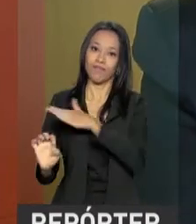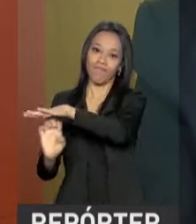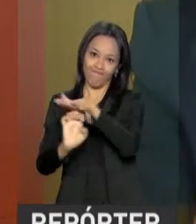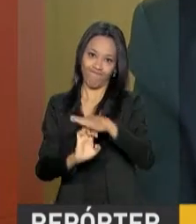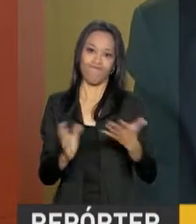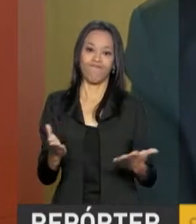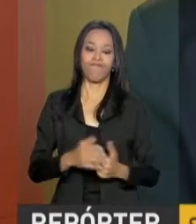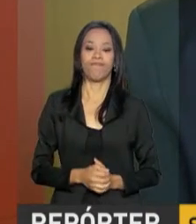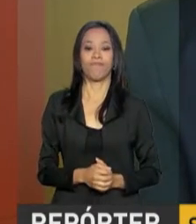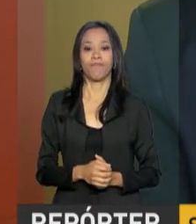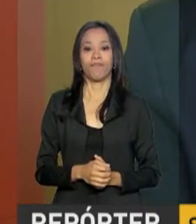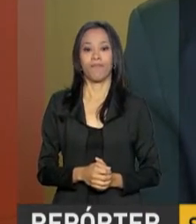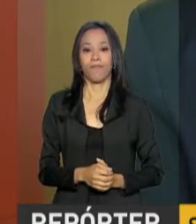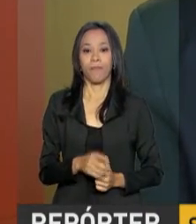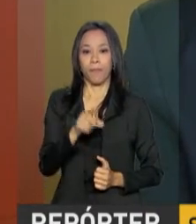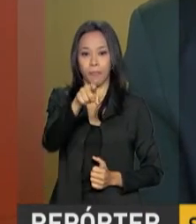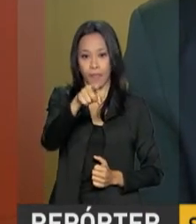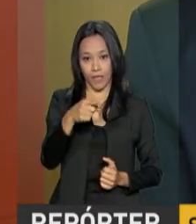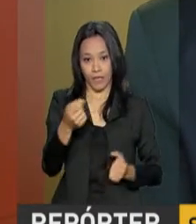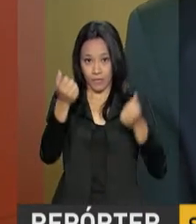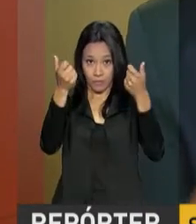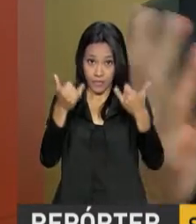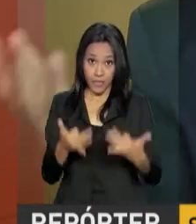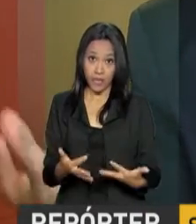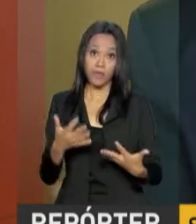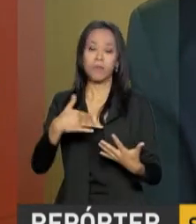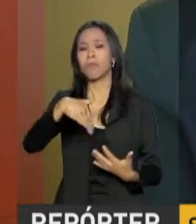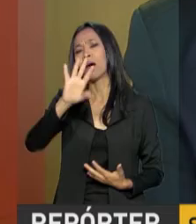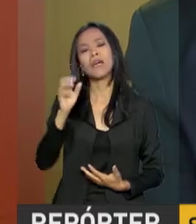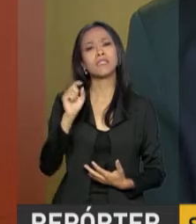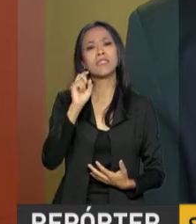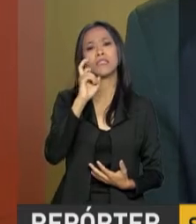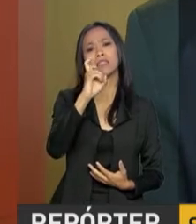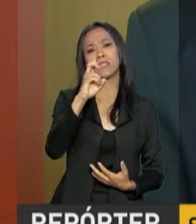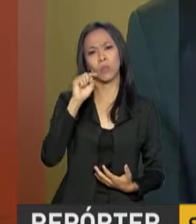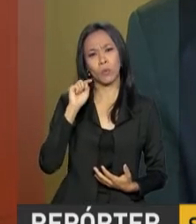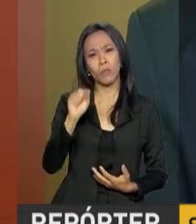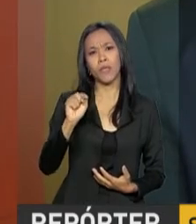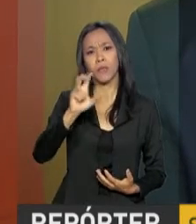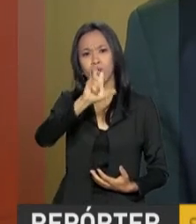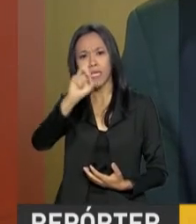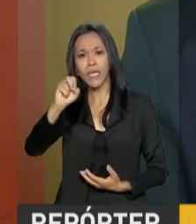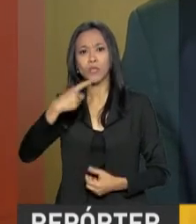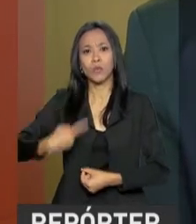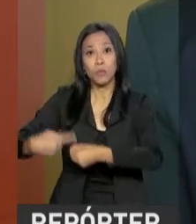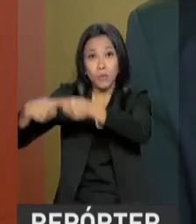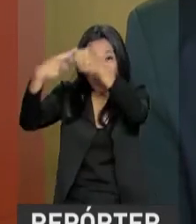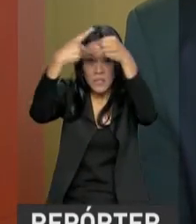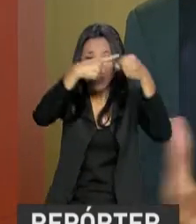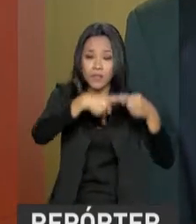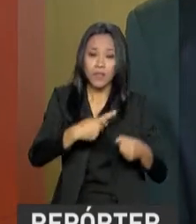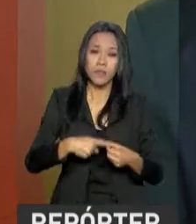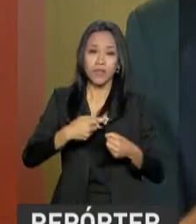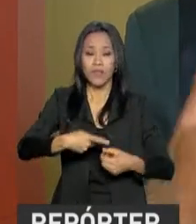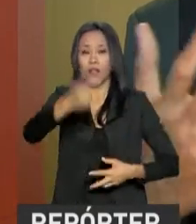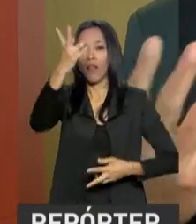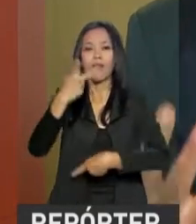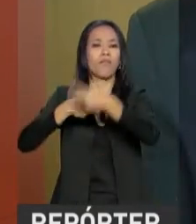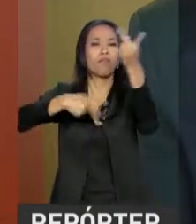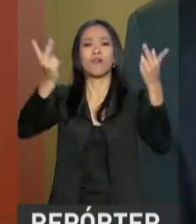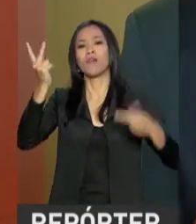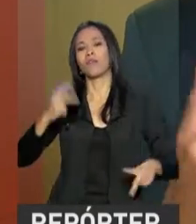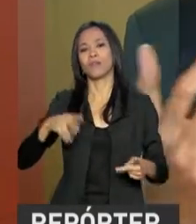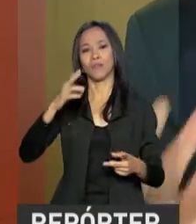circulam pelos nossos mais de 5.500 municípios, levando arte,